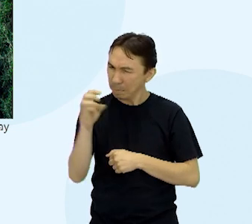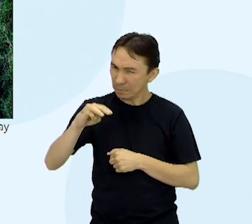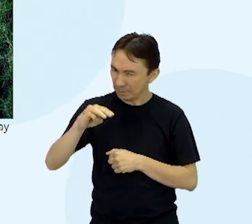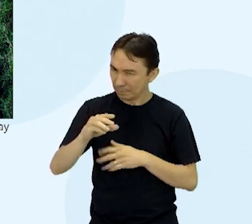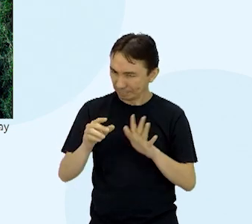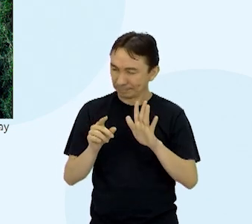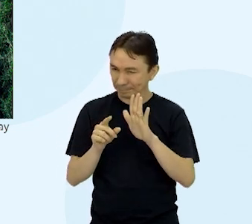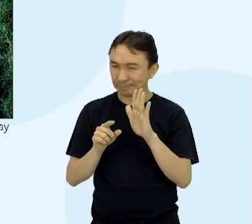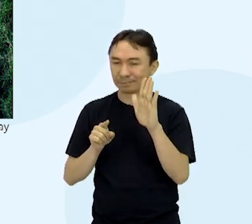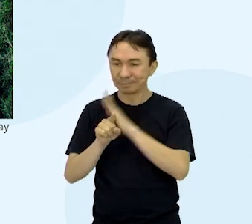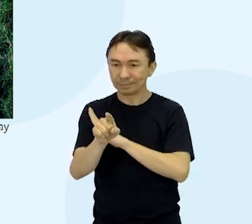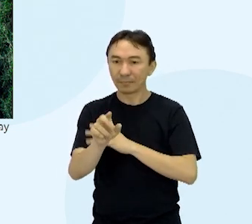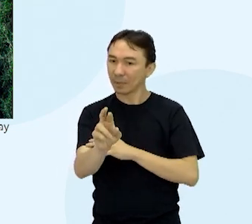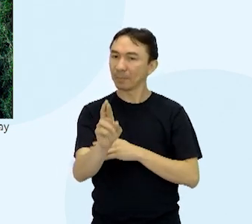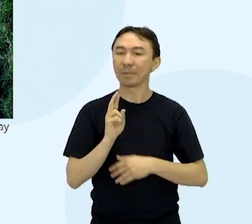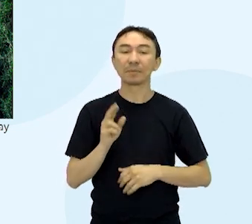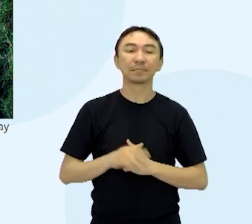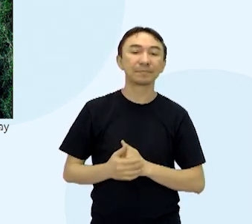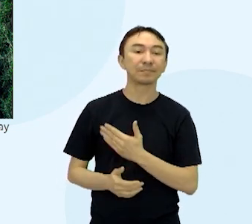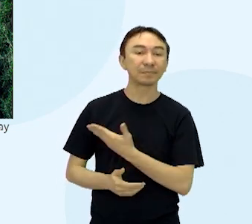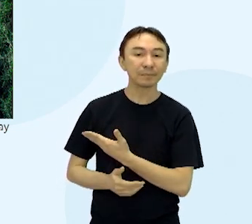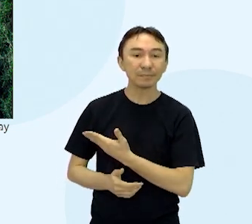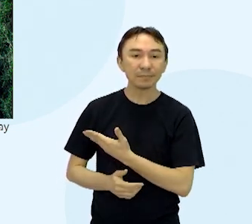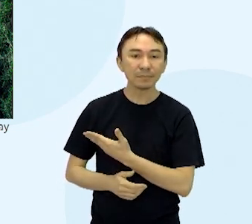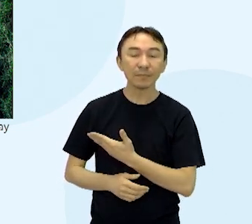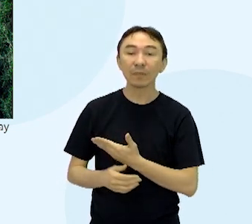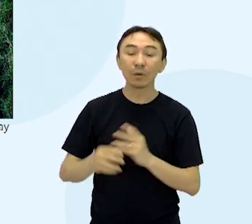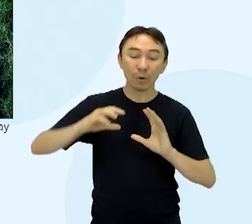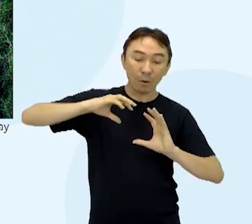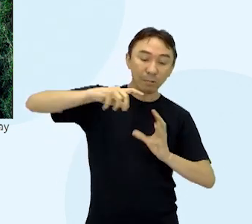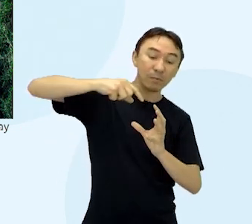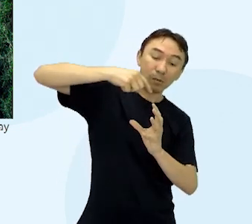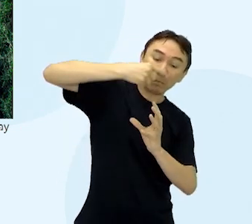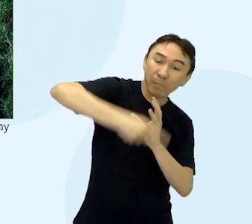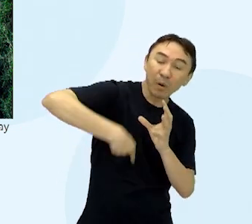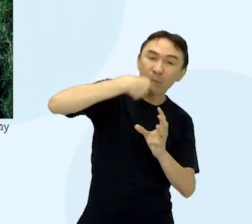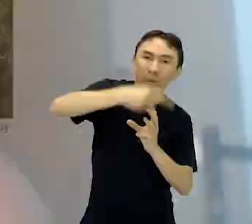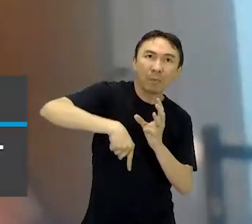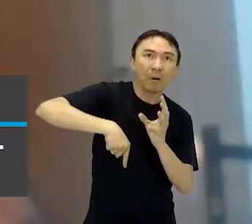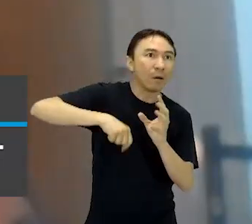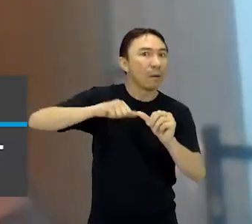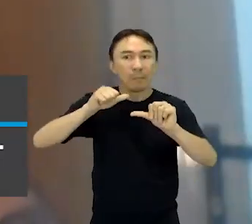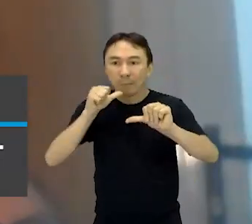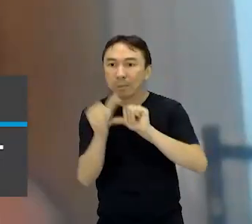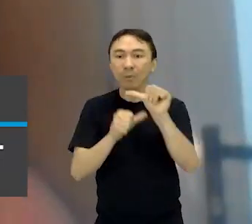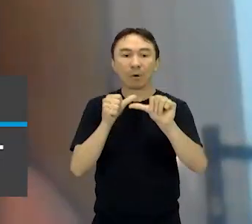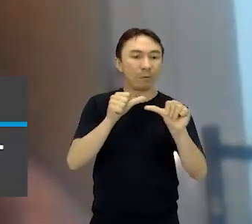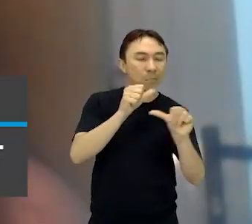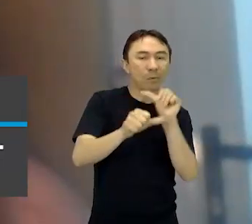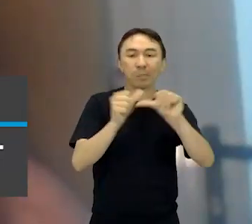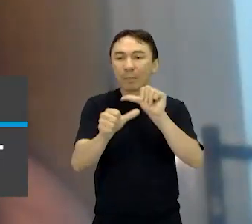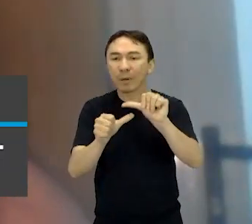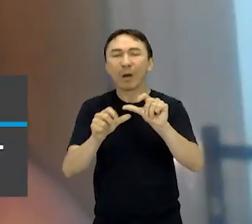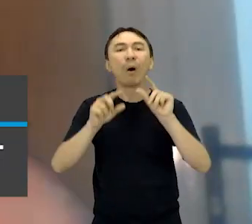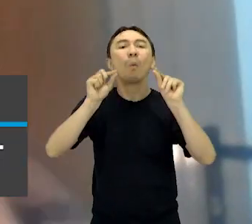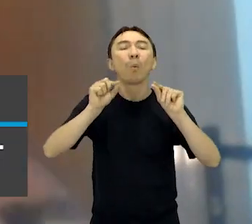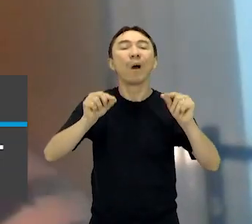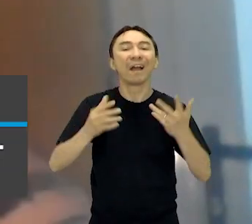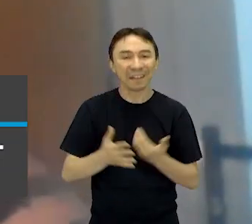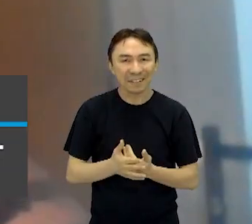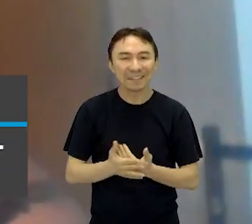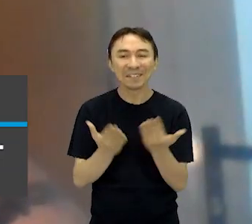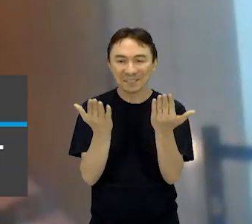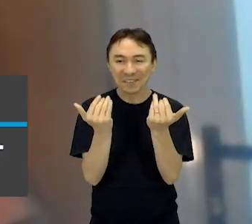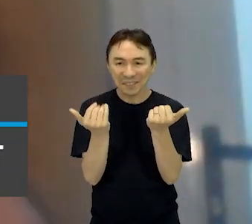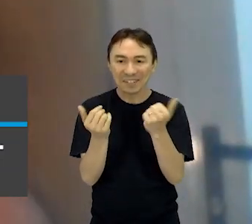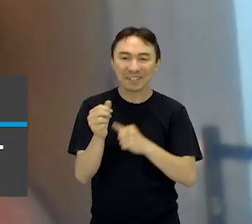Que mudanças você acha que ocorreram no mundo a partir da pandemia e do isolamento social? Compartilha